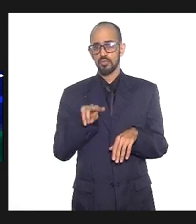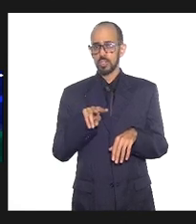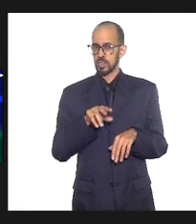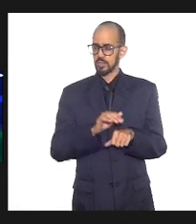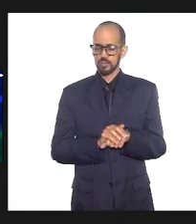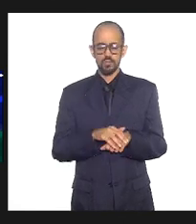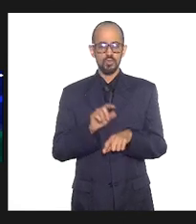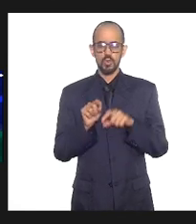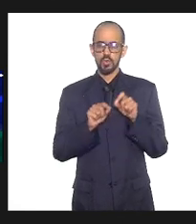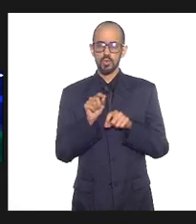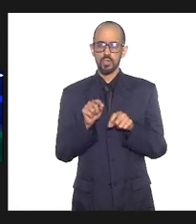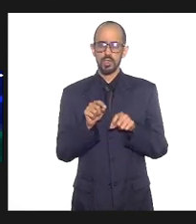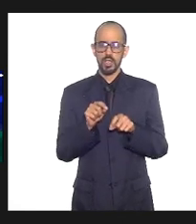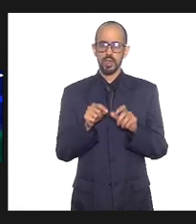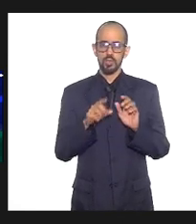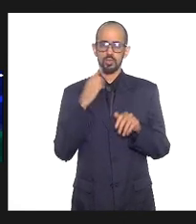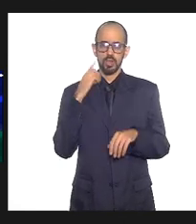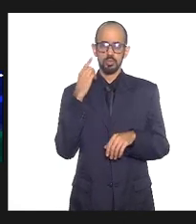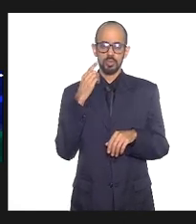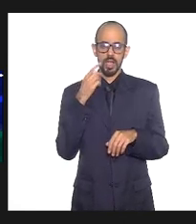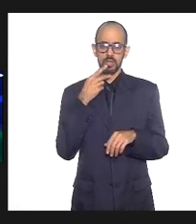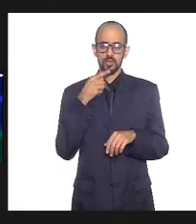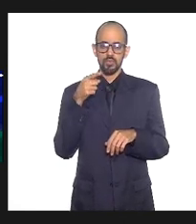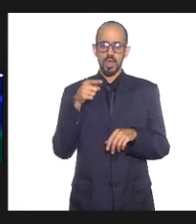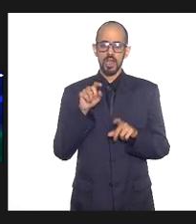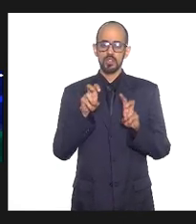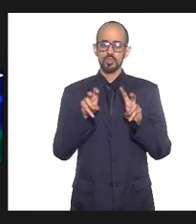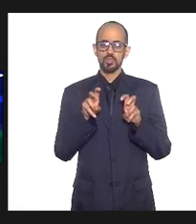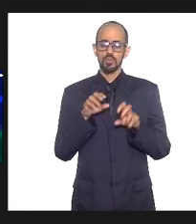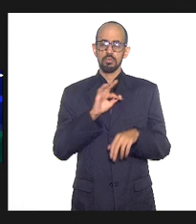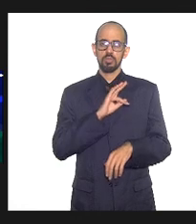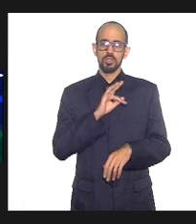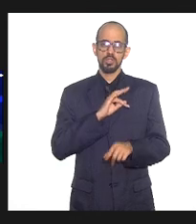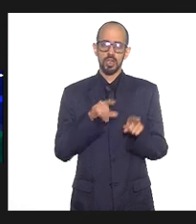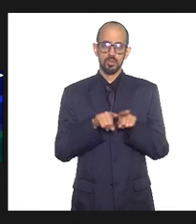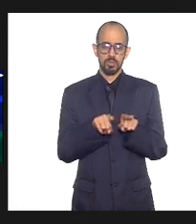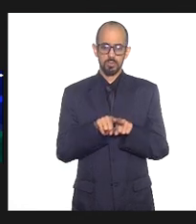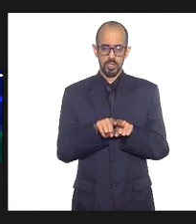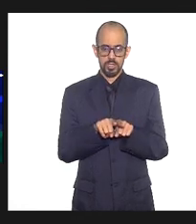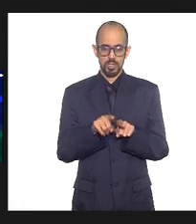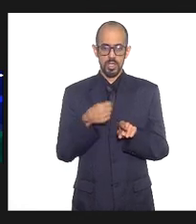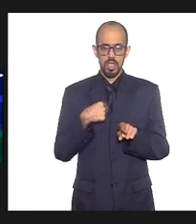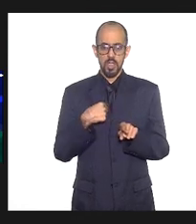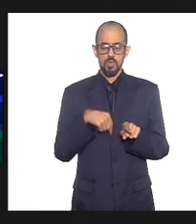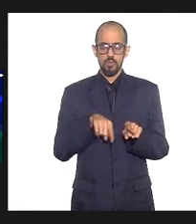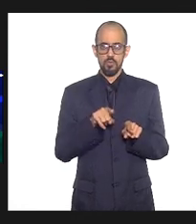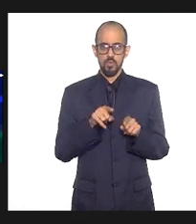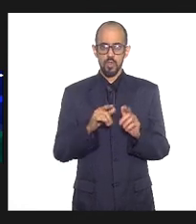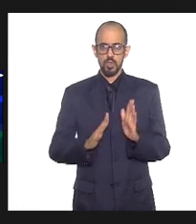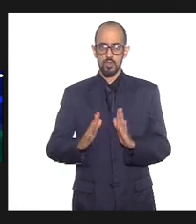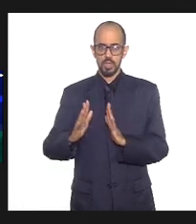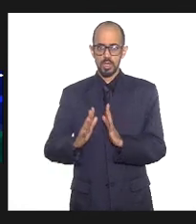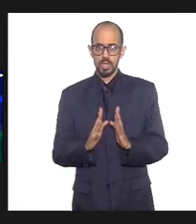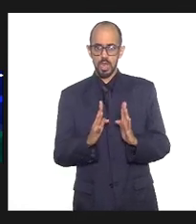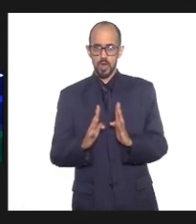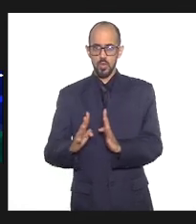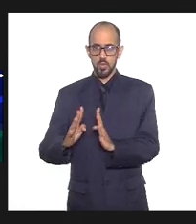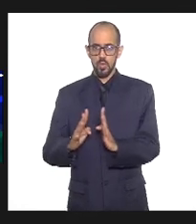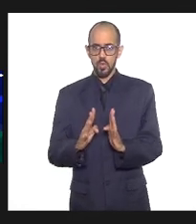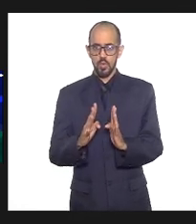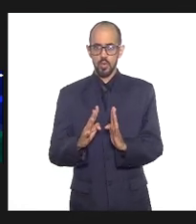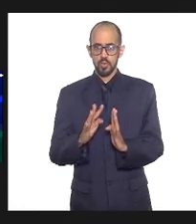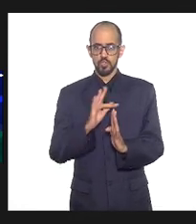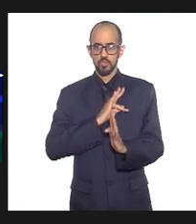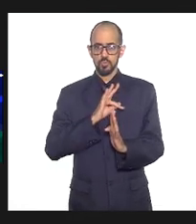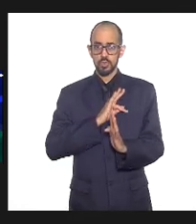de policial. Na primeira semana do meu mandato, eu estive no enterro do soldado da Polícia Militar